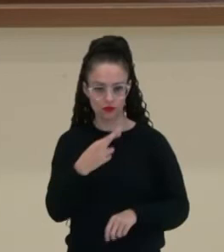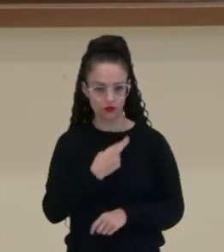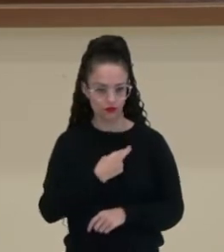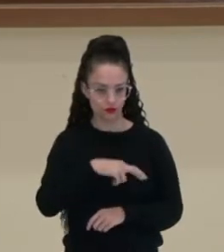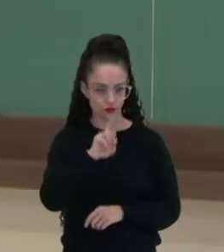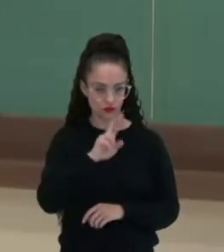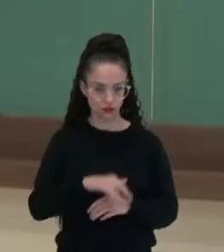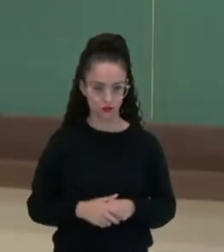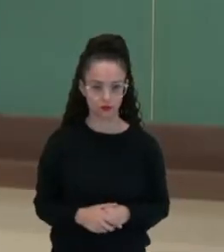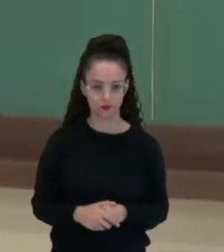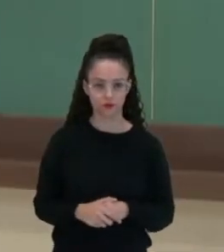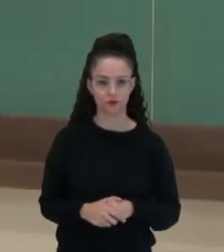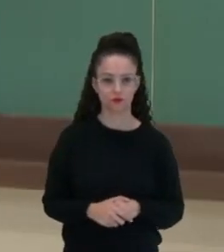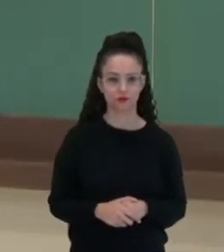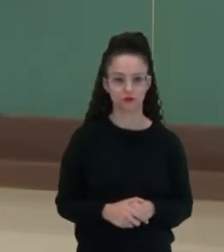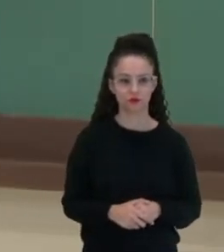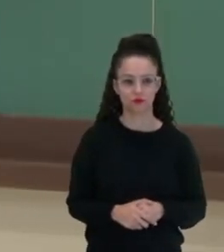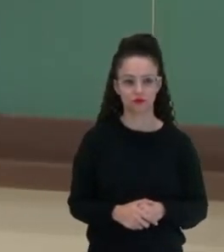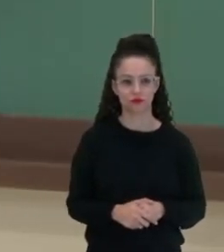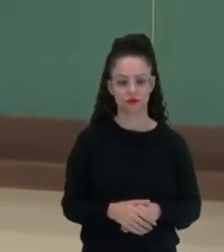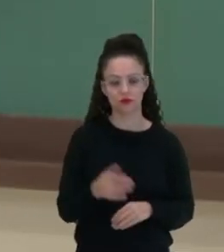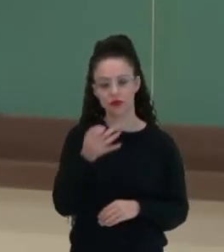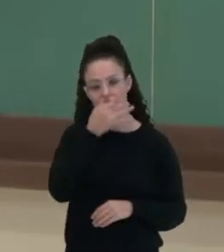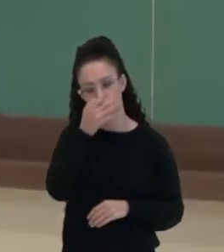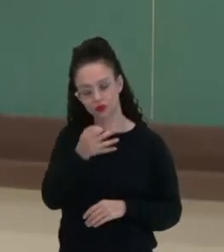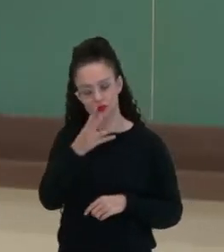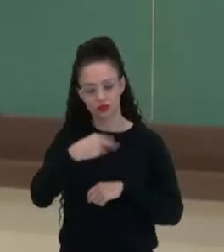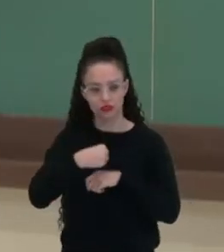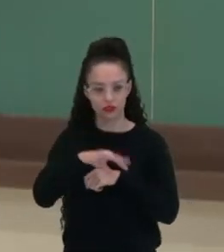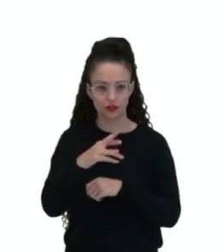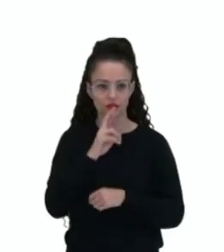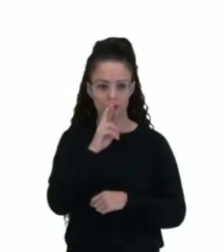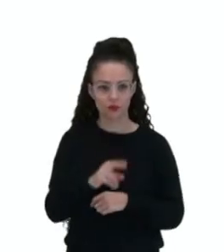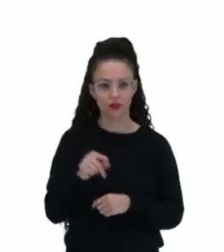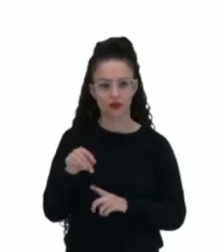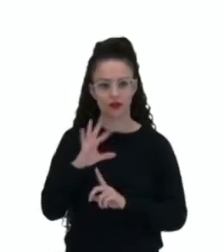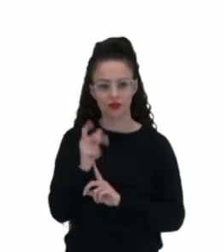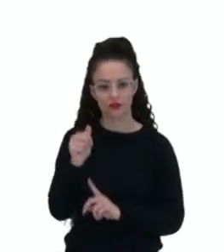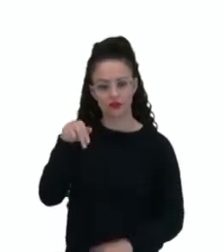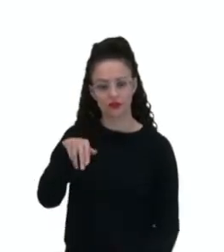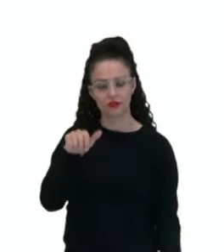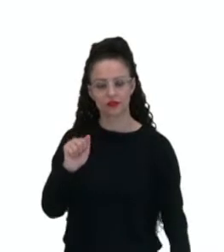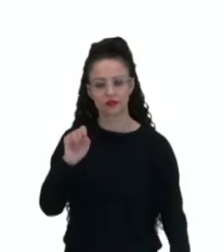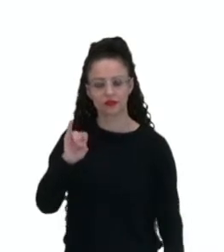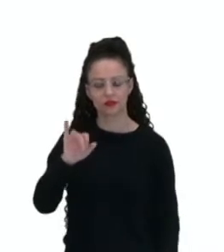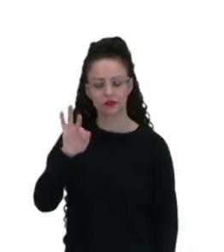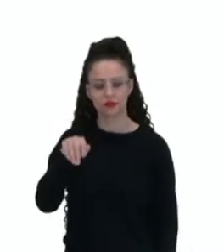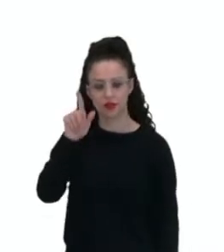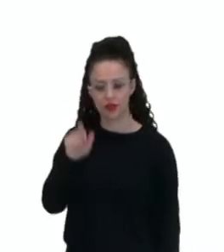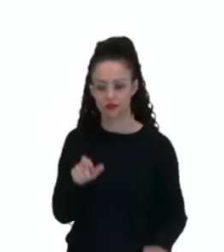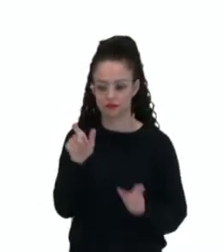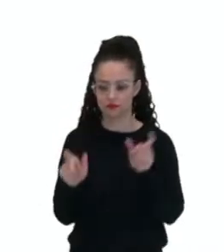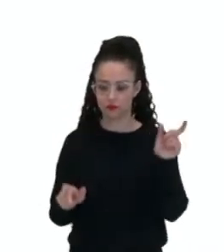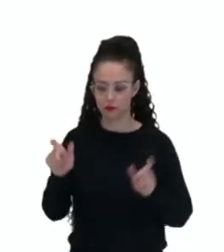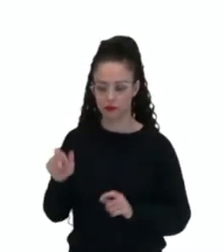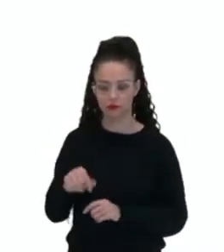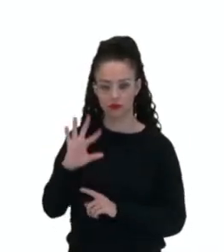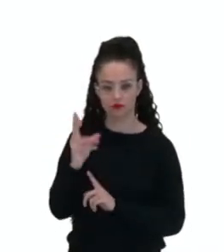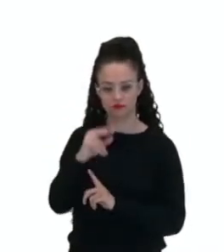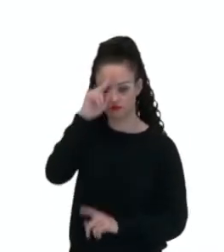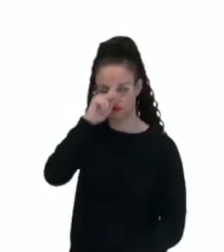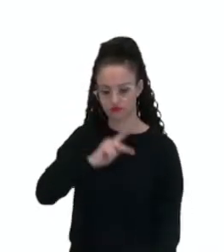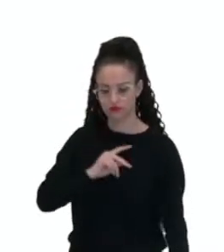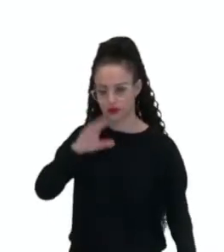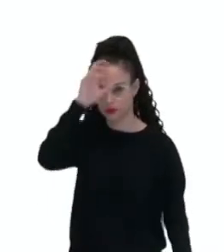retratadas. Então, olha só, né, uma sugestão aqui de resposta. A arte naif é a arte realizada por artistas autodidatas, né,